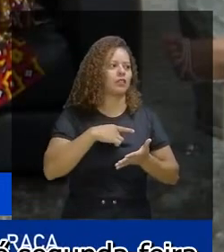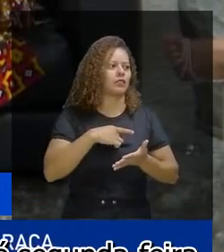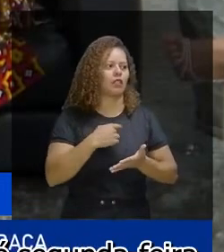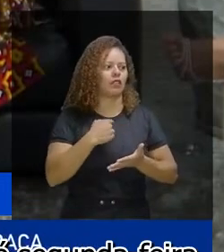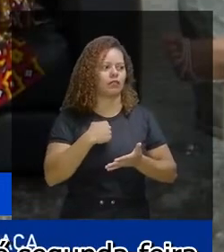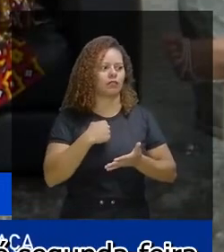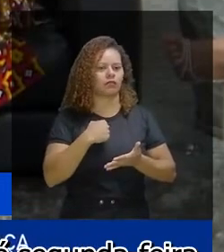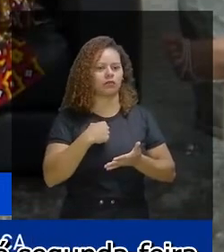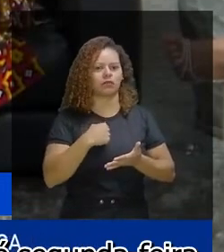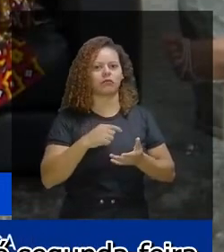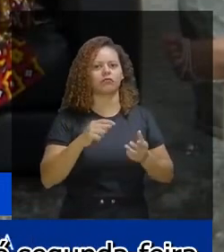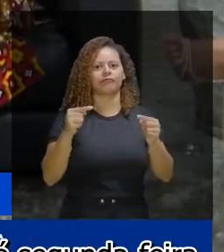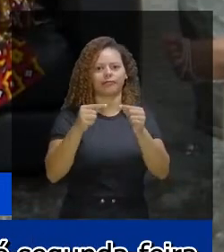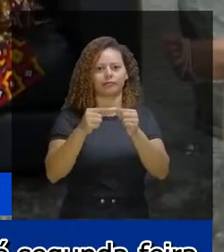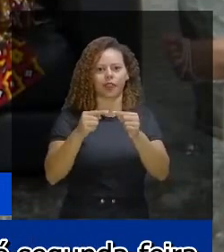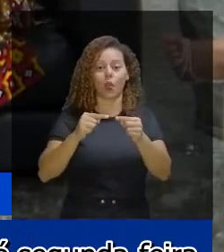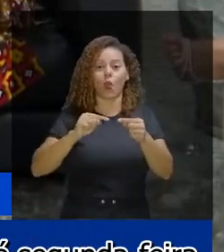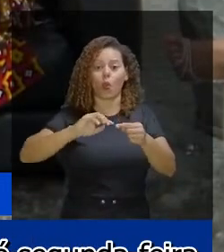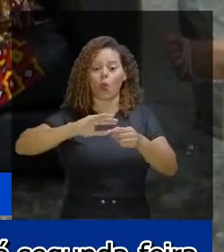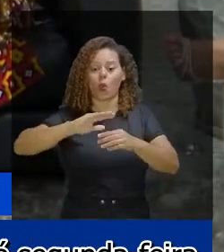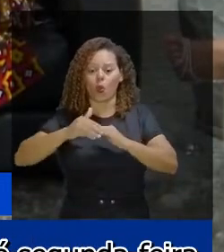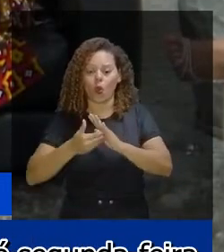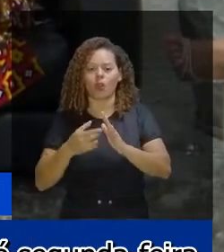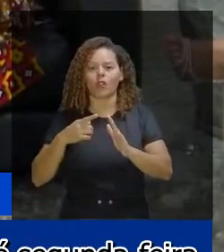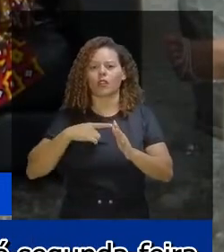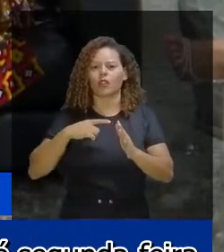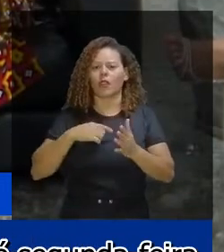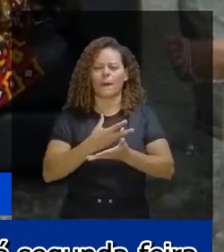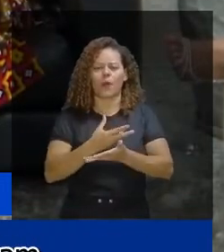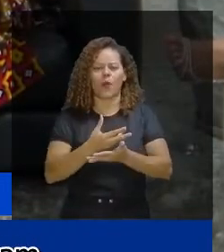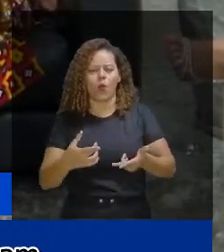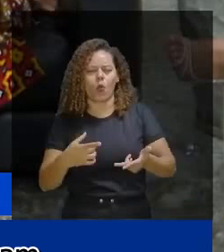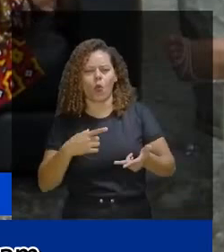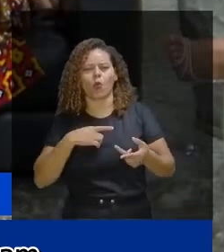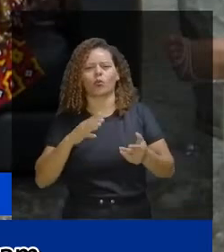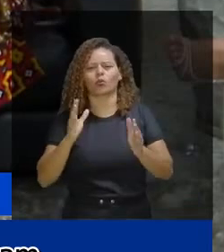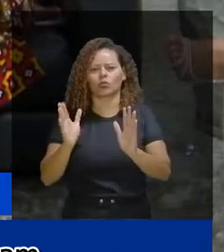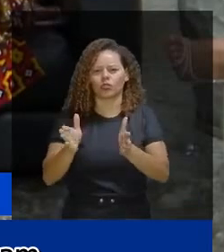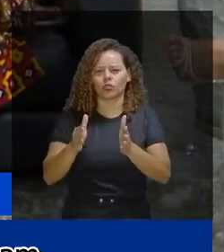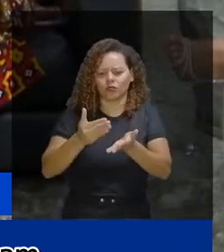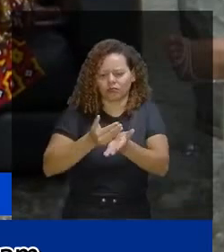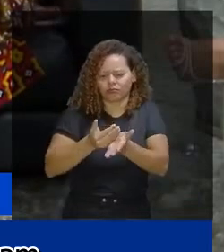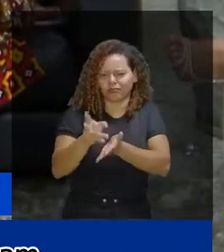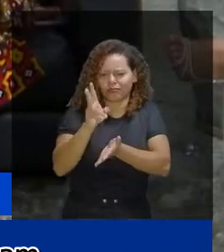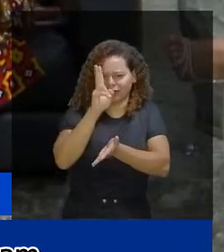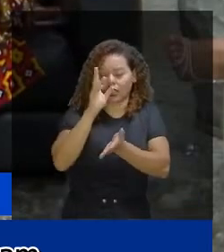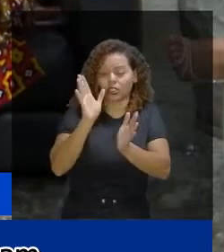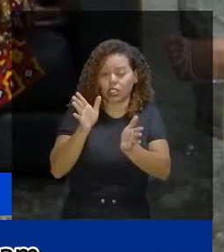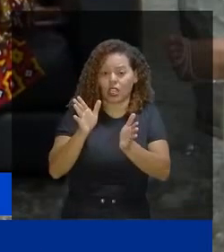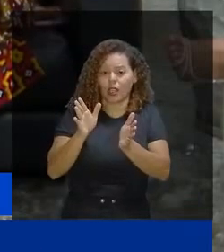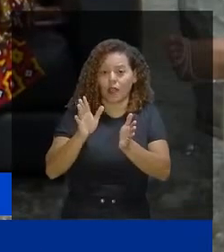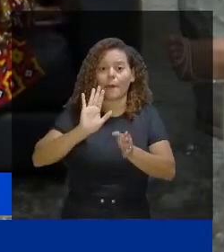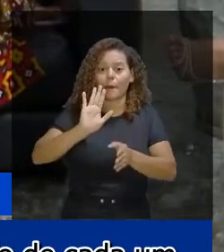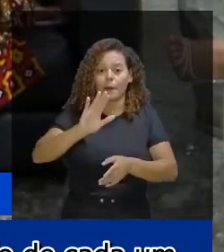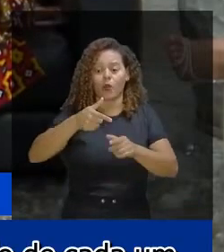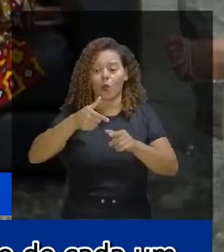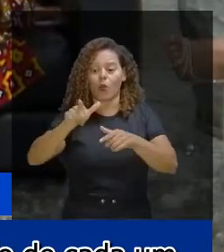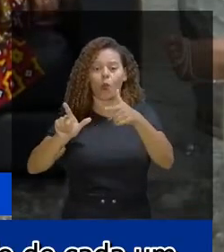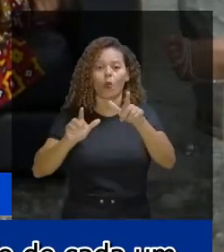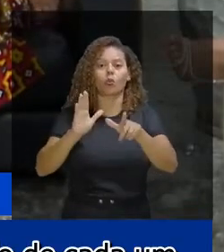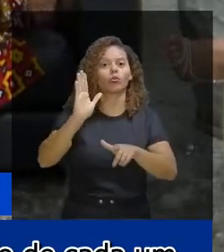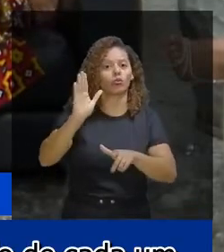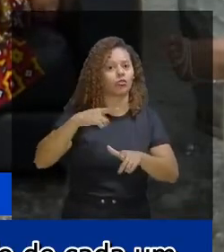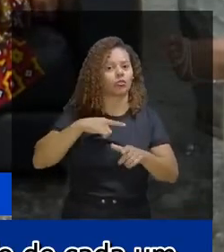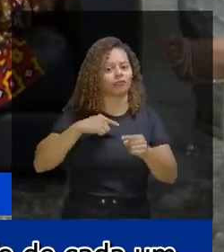todos. E reconheço que alguns não puderam vir, porque tem um monte de compromisso. Hoje é segunda-feira, está começando a semana, mas muitos mandaram. Eu